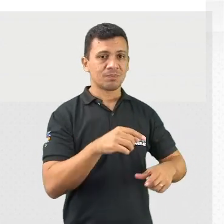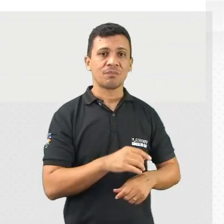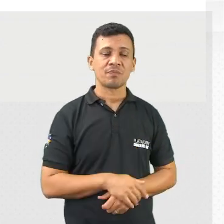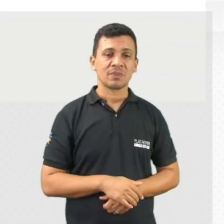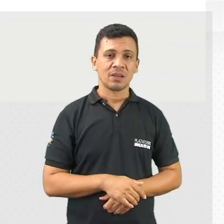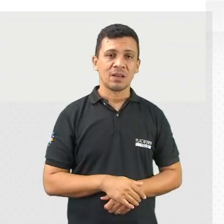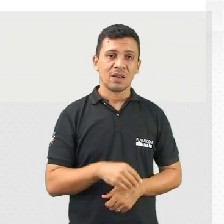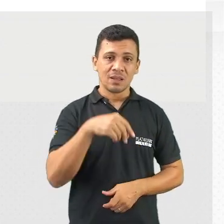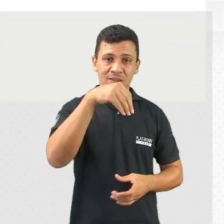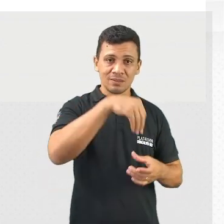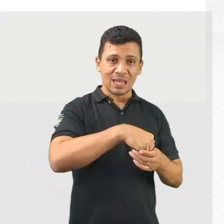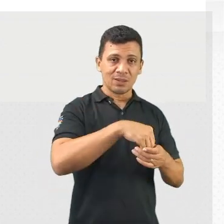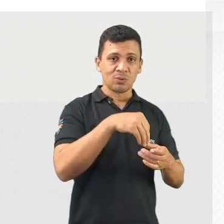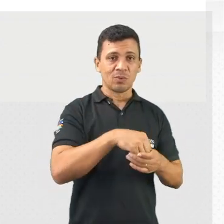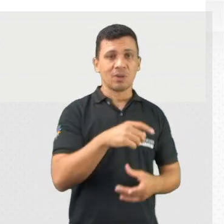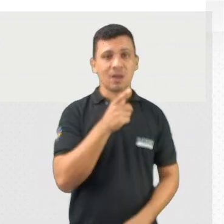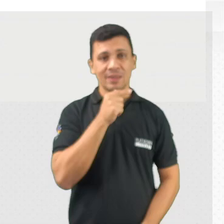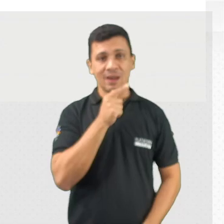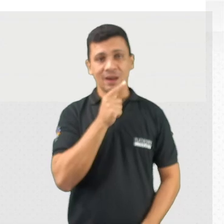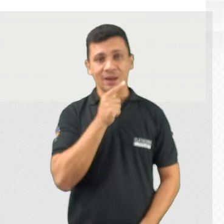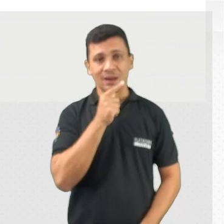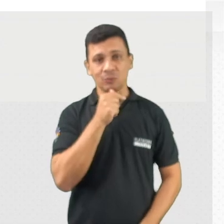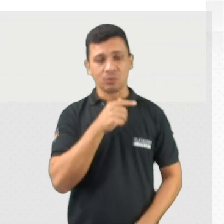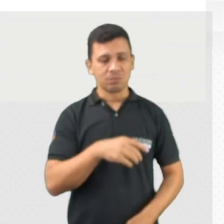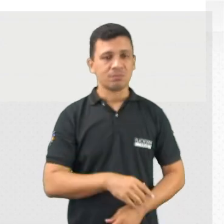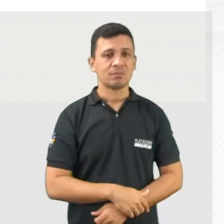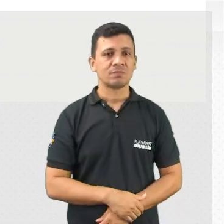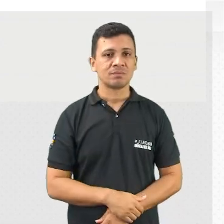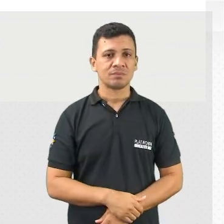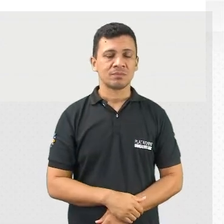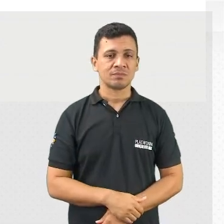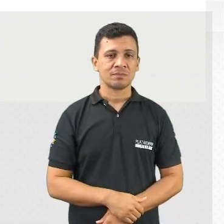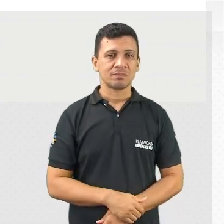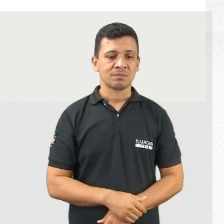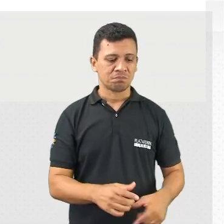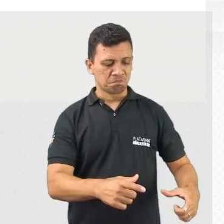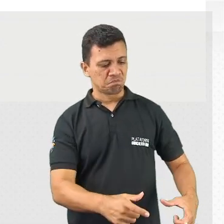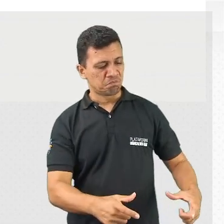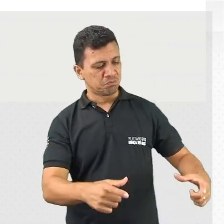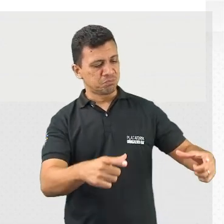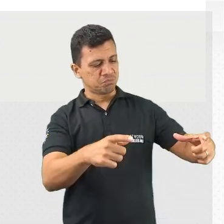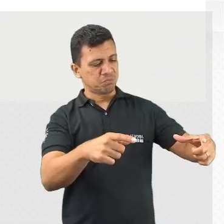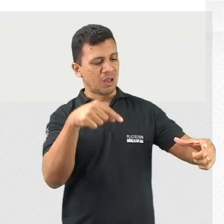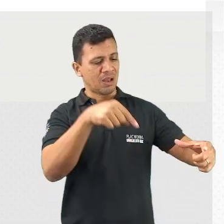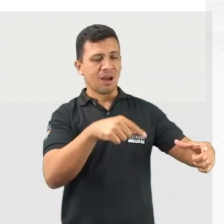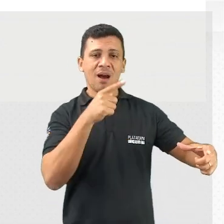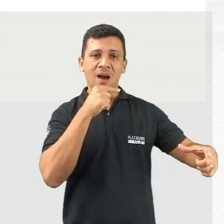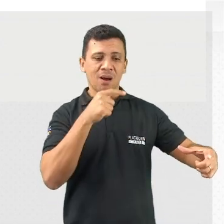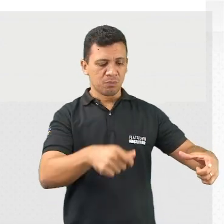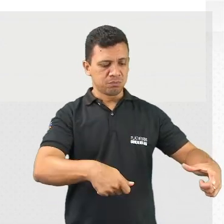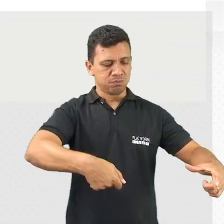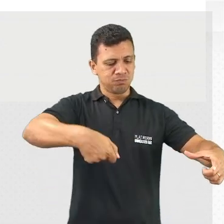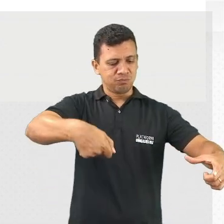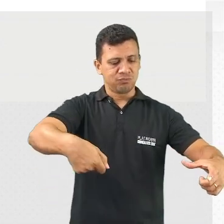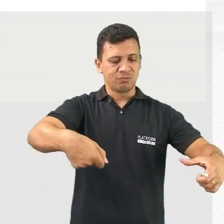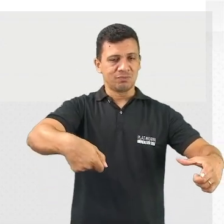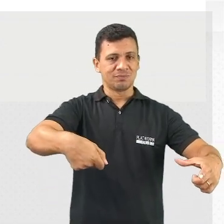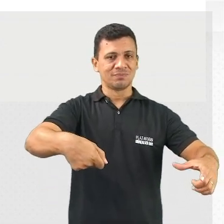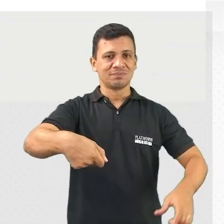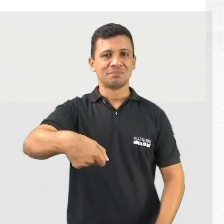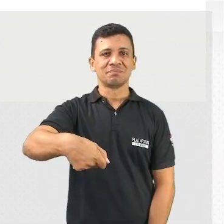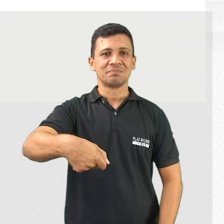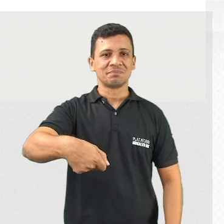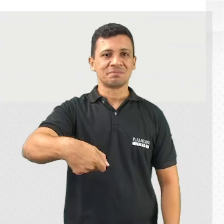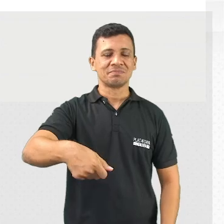tem água. Aqui, beleza. E essa panela com água, vou fazer até o cabo aqui para ficar bonitinho.